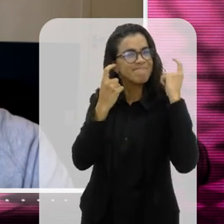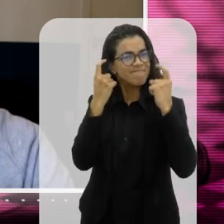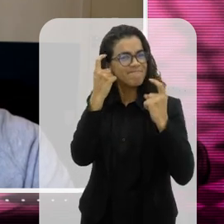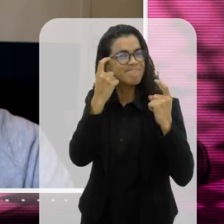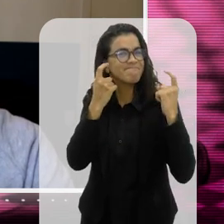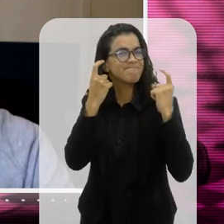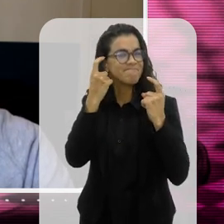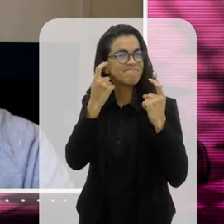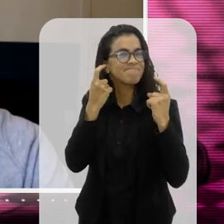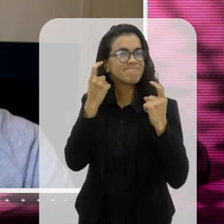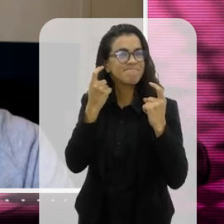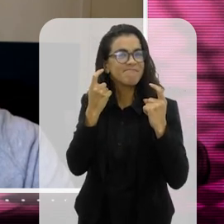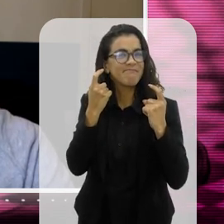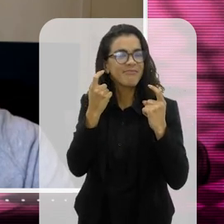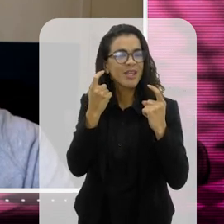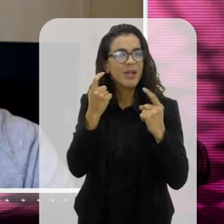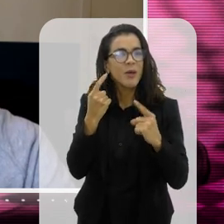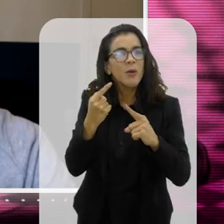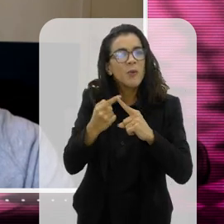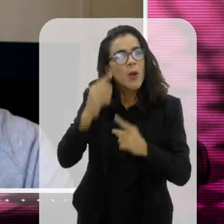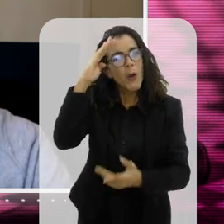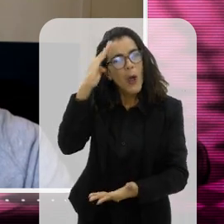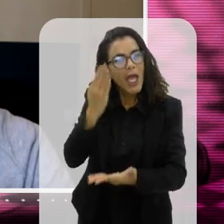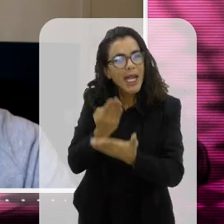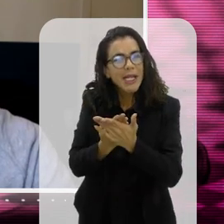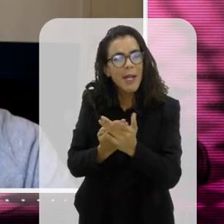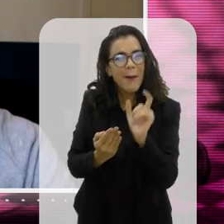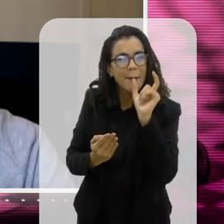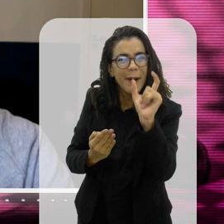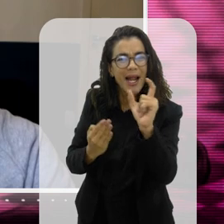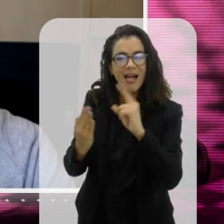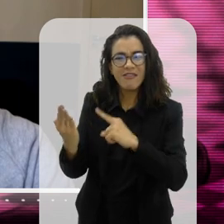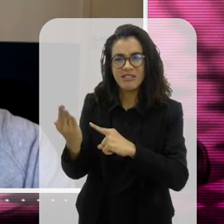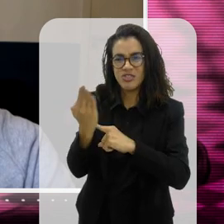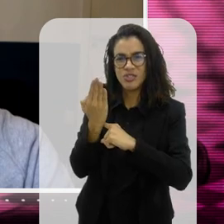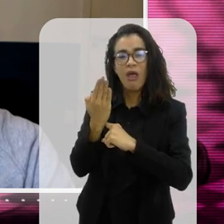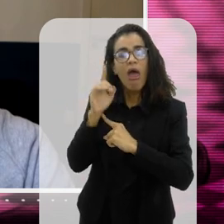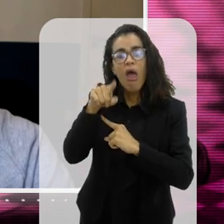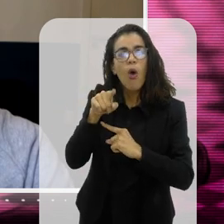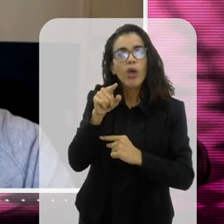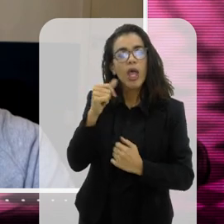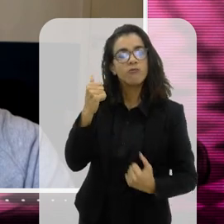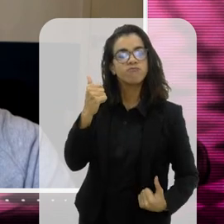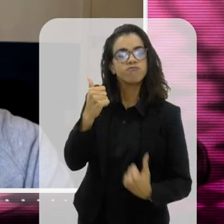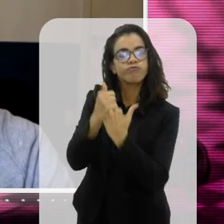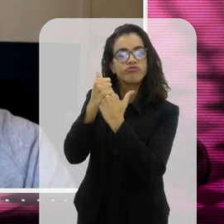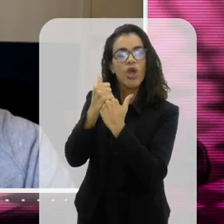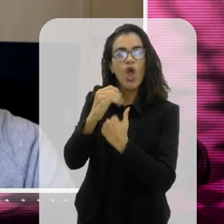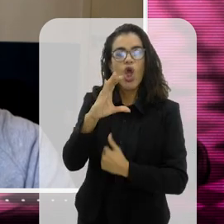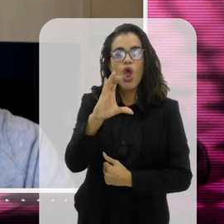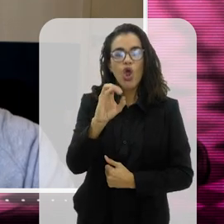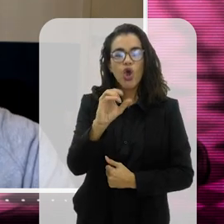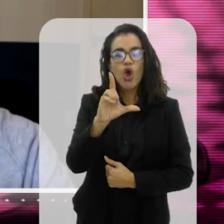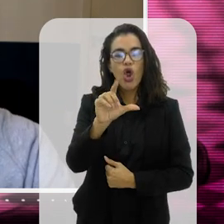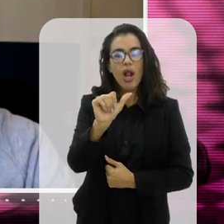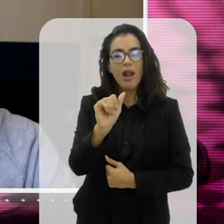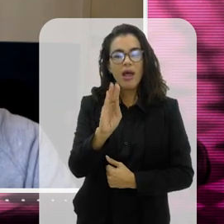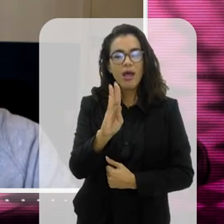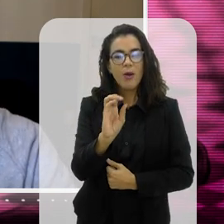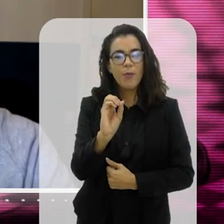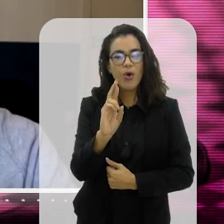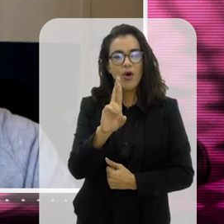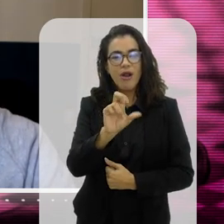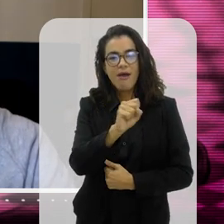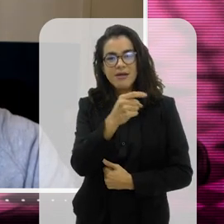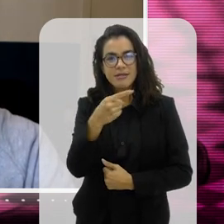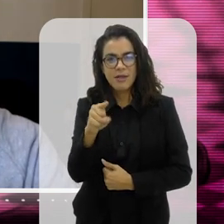palavra ajuda, sabe? Porque eu acredito que uma ajuda seja uma colaboração. Mas quando a gente está